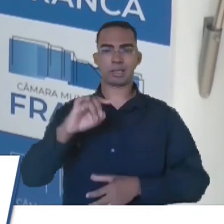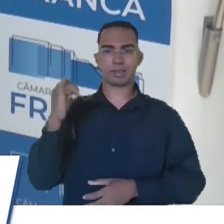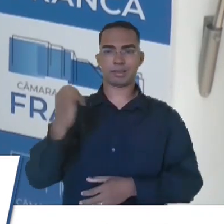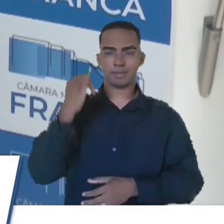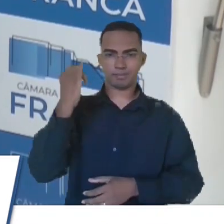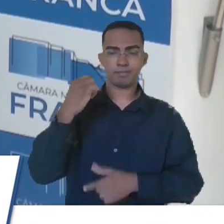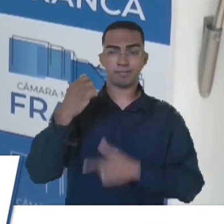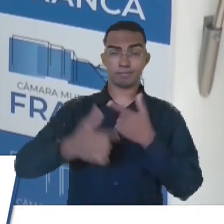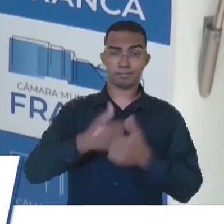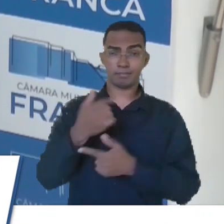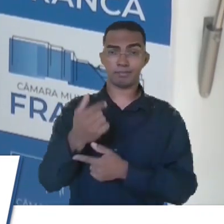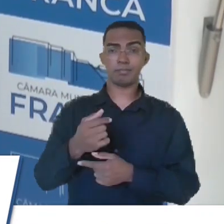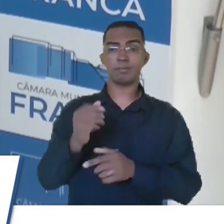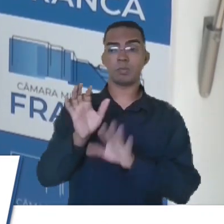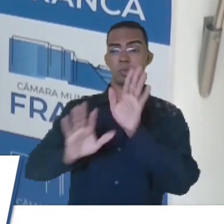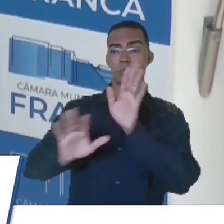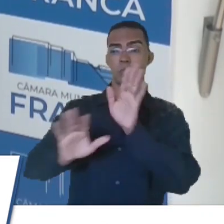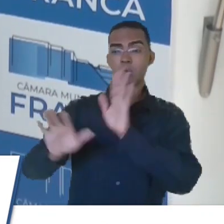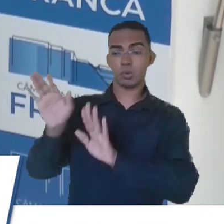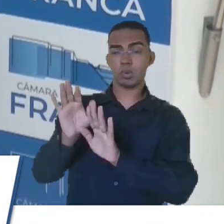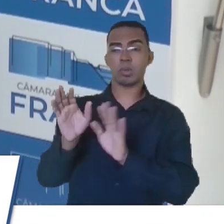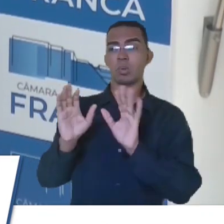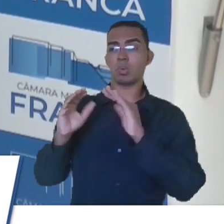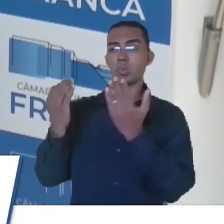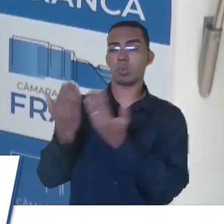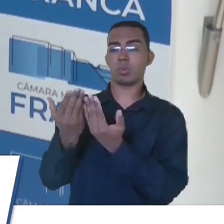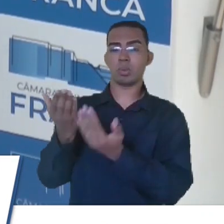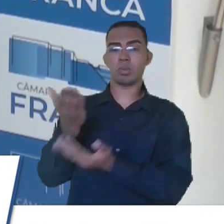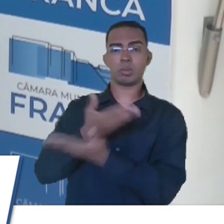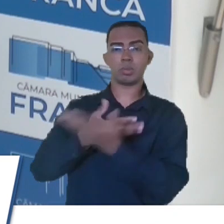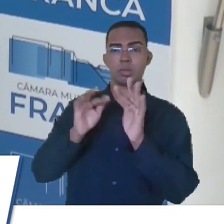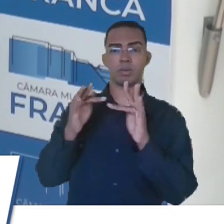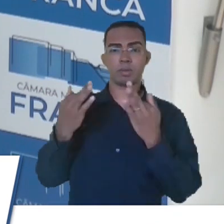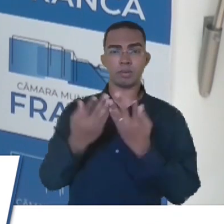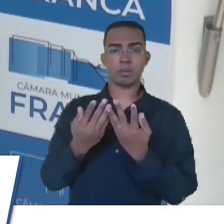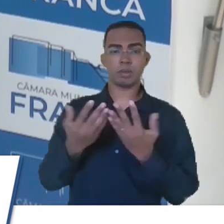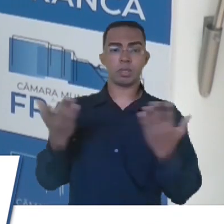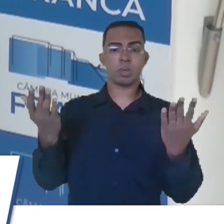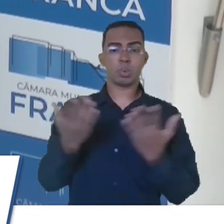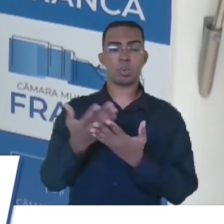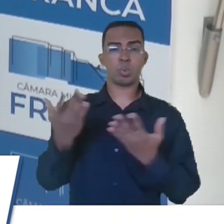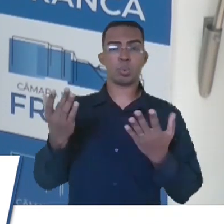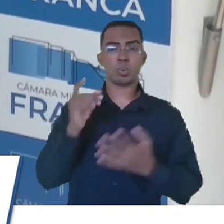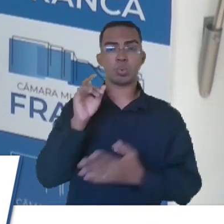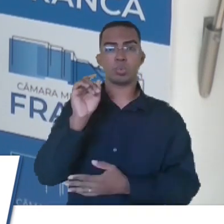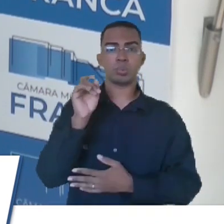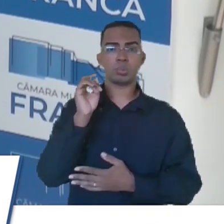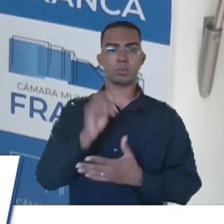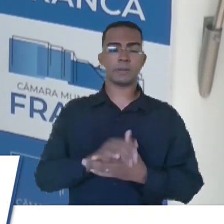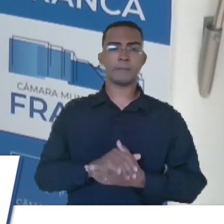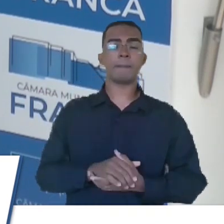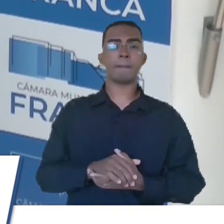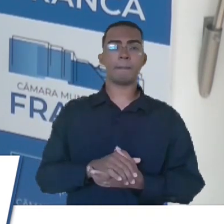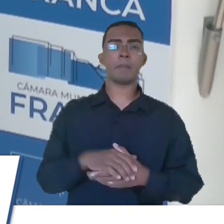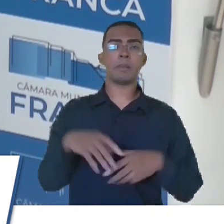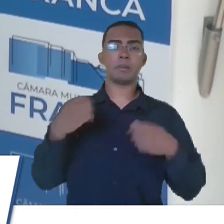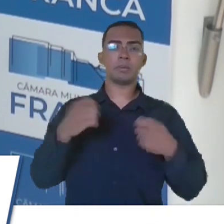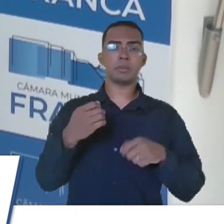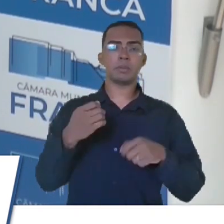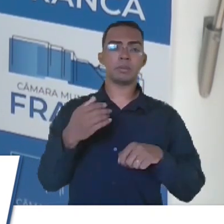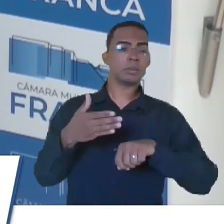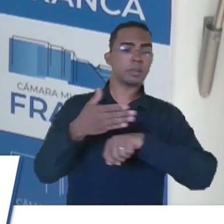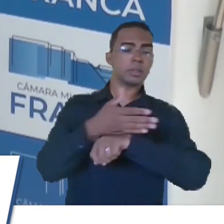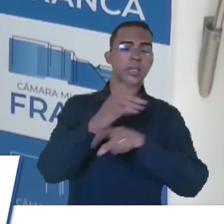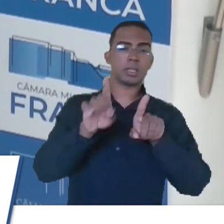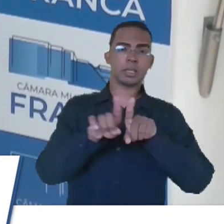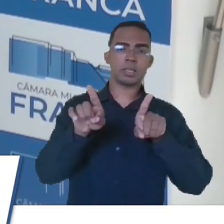trabalho preventivo, o envolvimento dos pais. E hoje em dia, a gente tem que entrar também com a questão